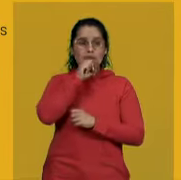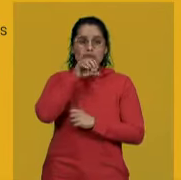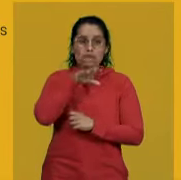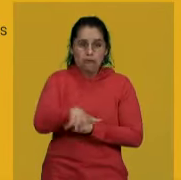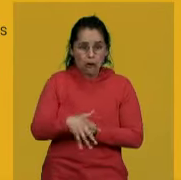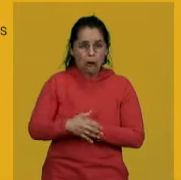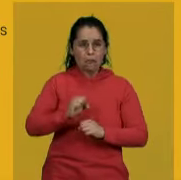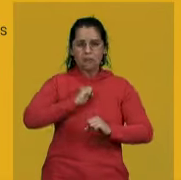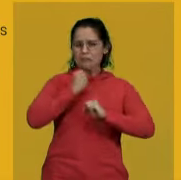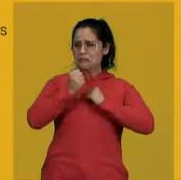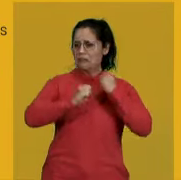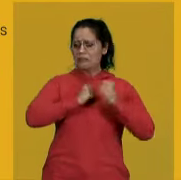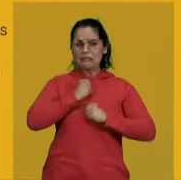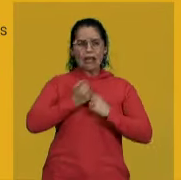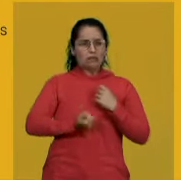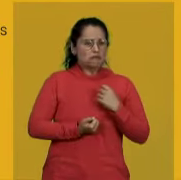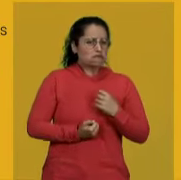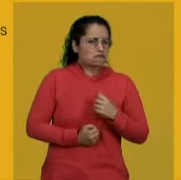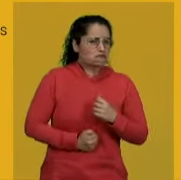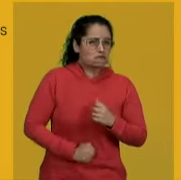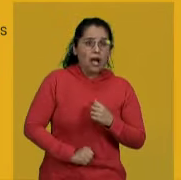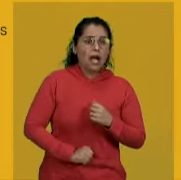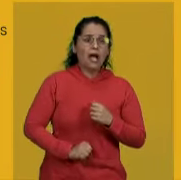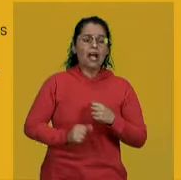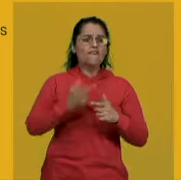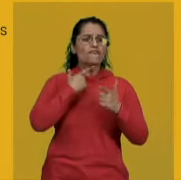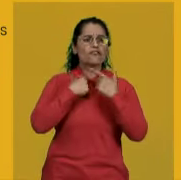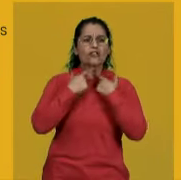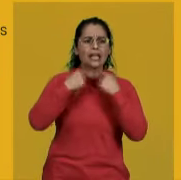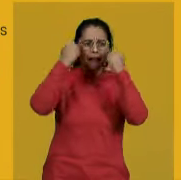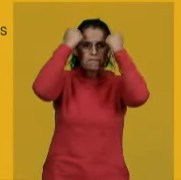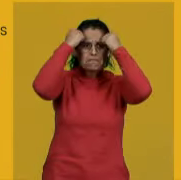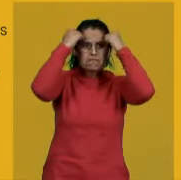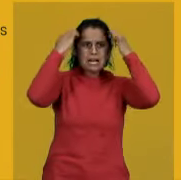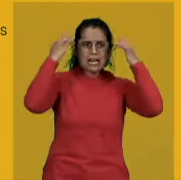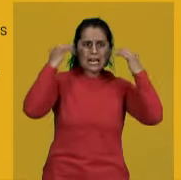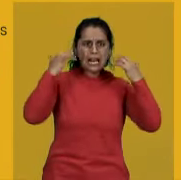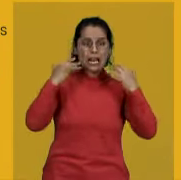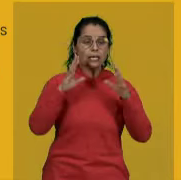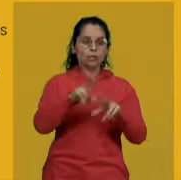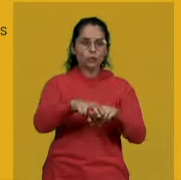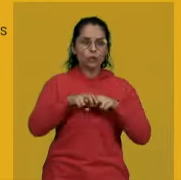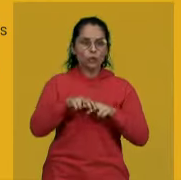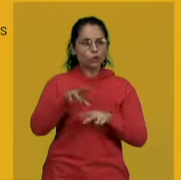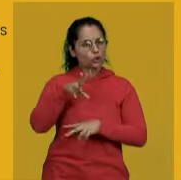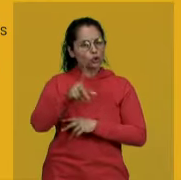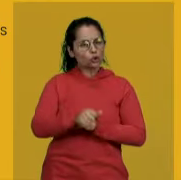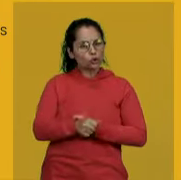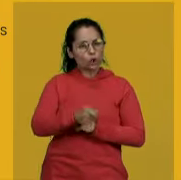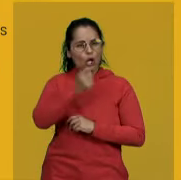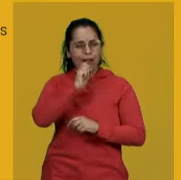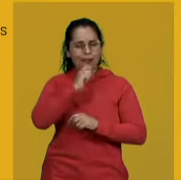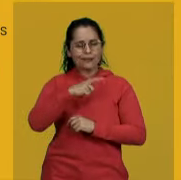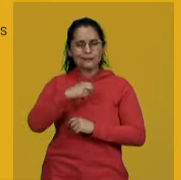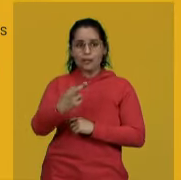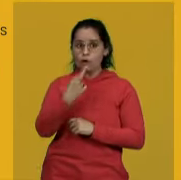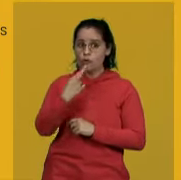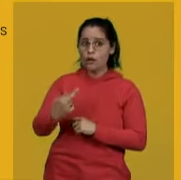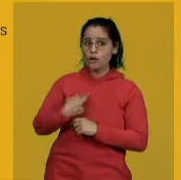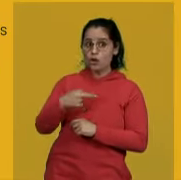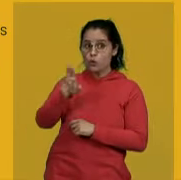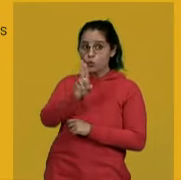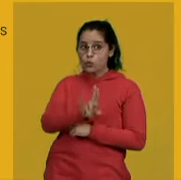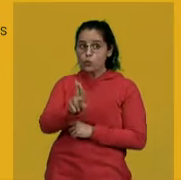ansiedade, insônia, diarreia. Por isso, podemos dizer que todas as drogas provocam efeitos na pessoa que faz